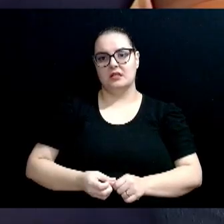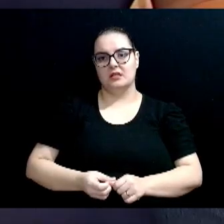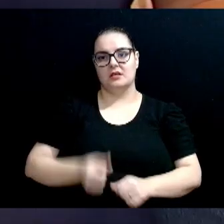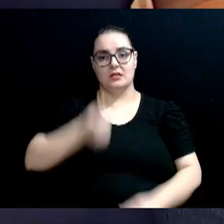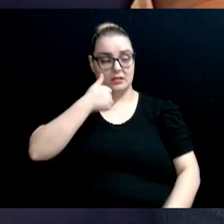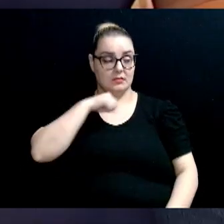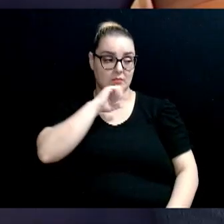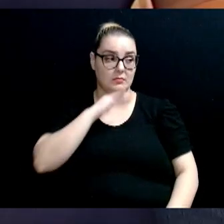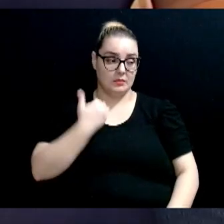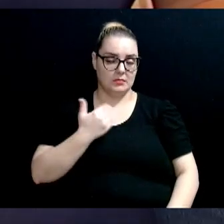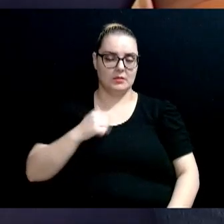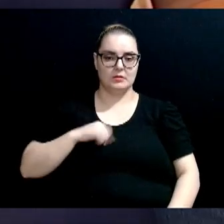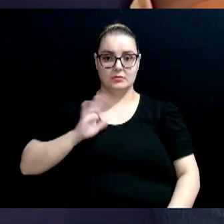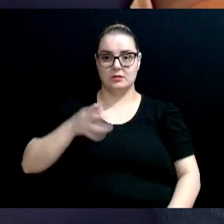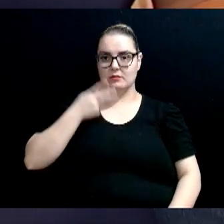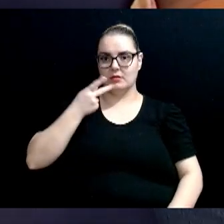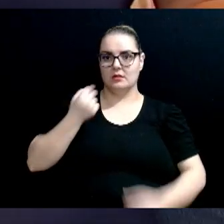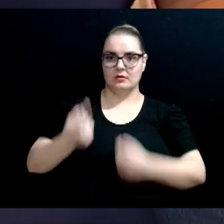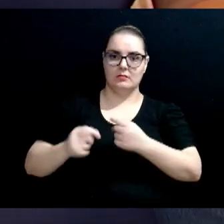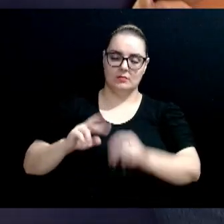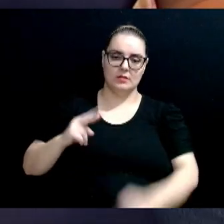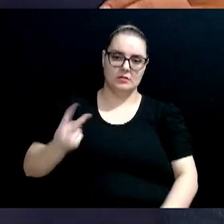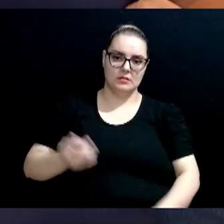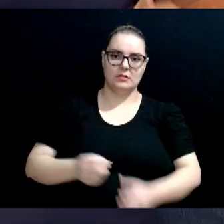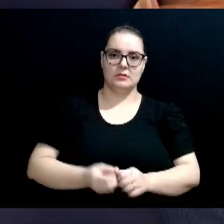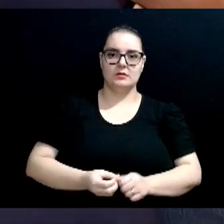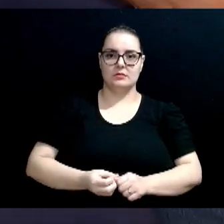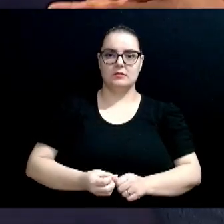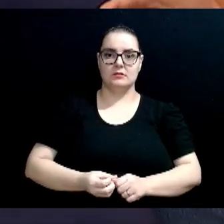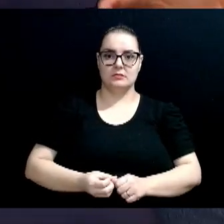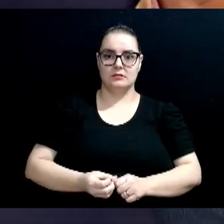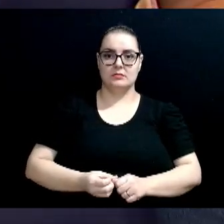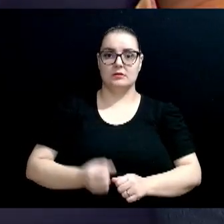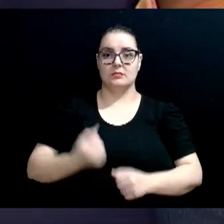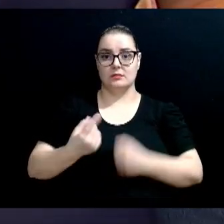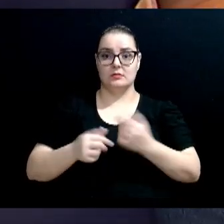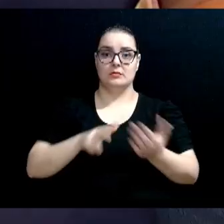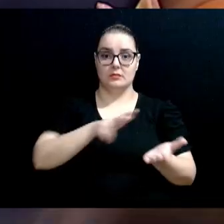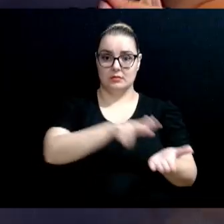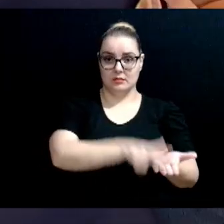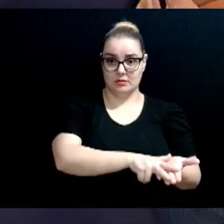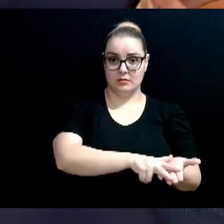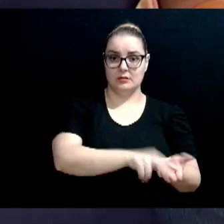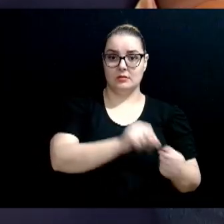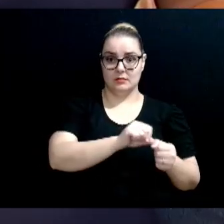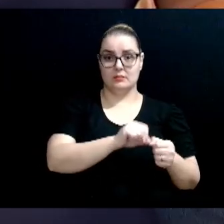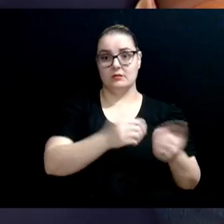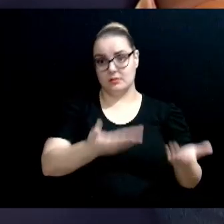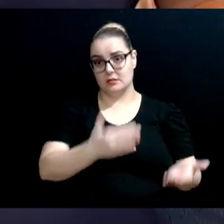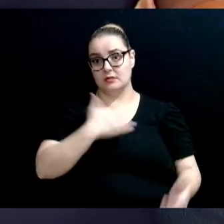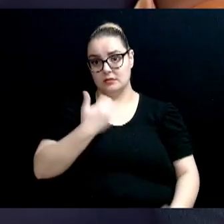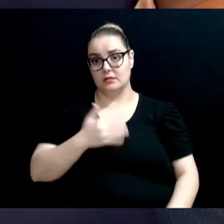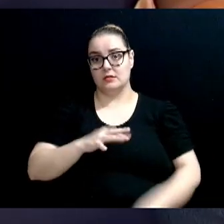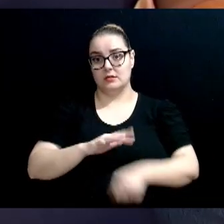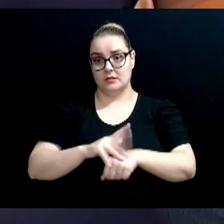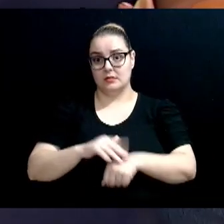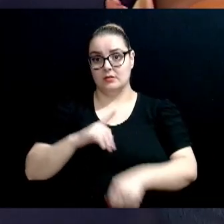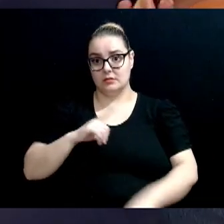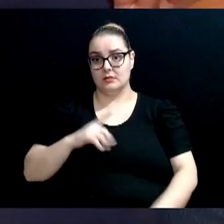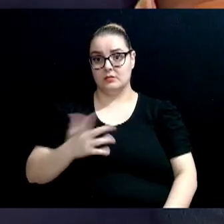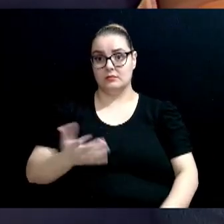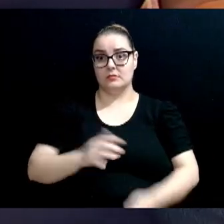vezes, ela, numa das internações que levou ela a óbito, né, por causa da doença que ela teve, ela falou,